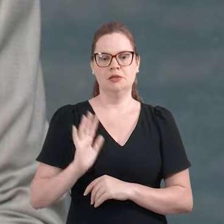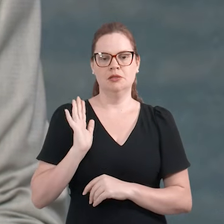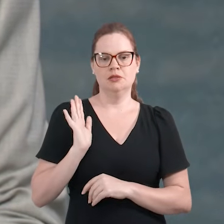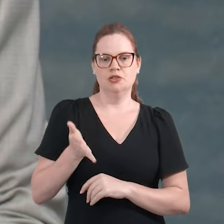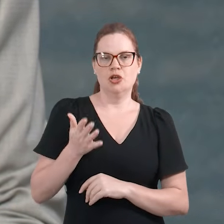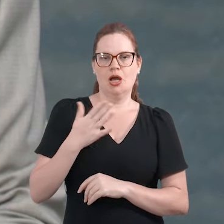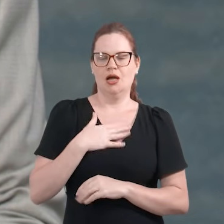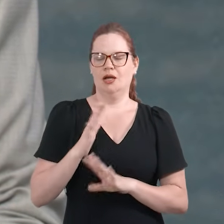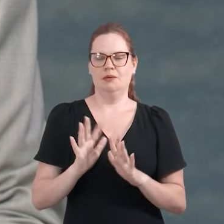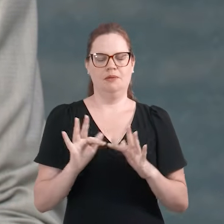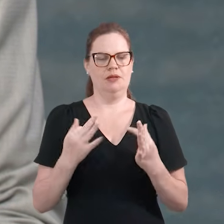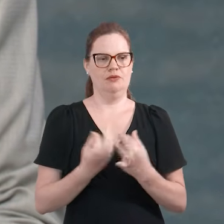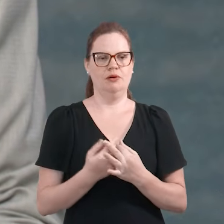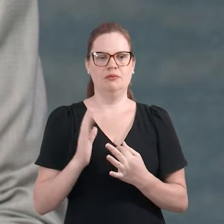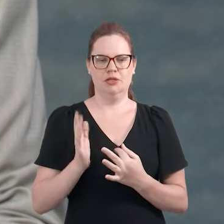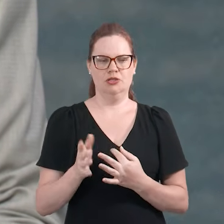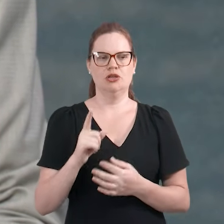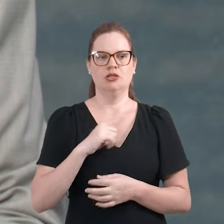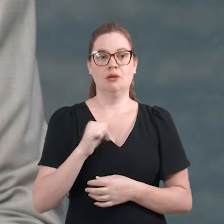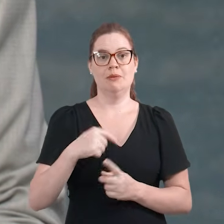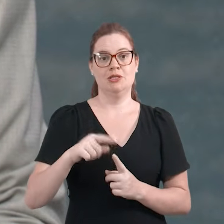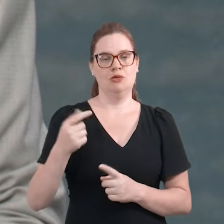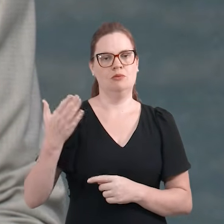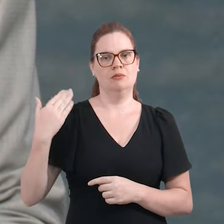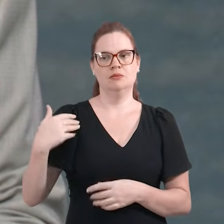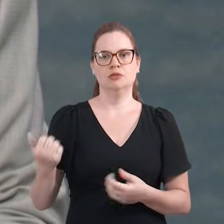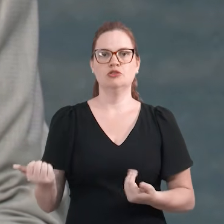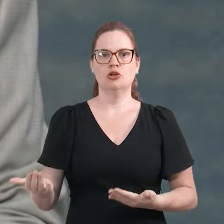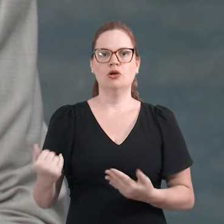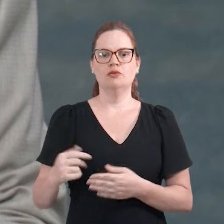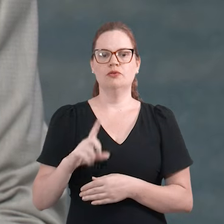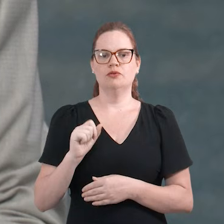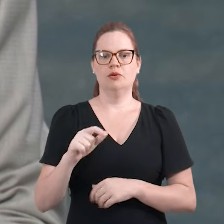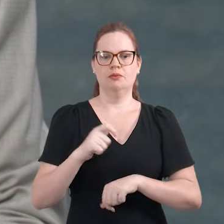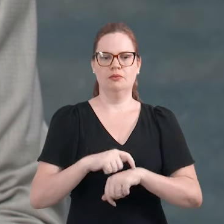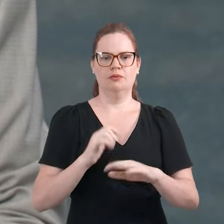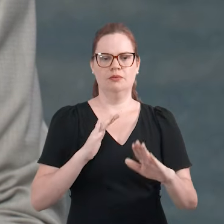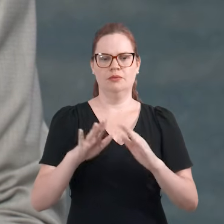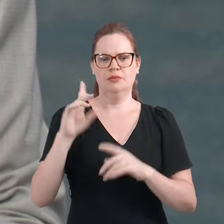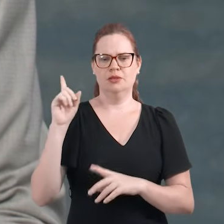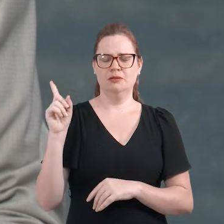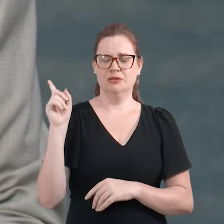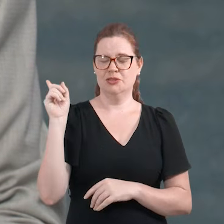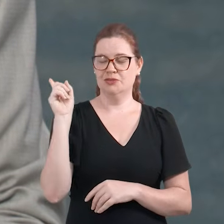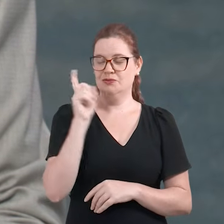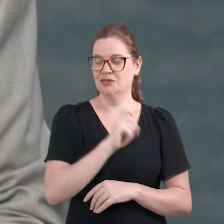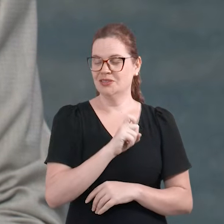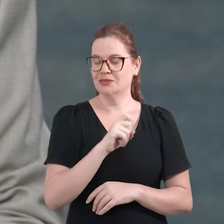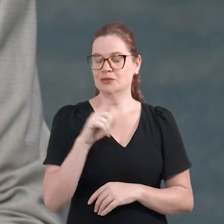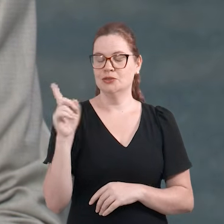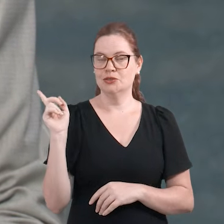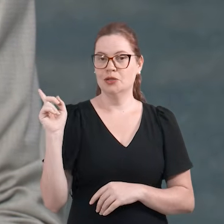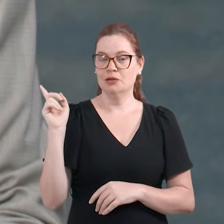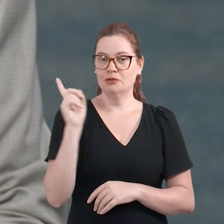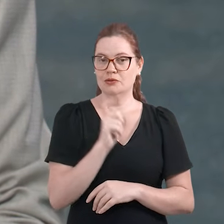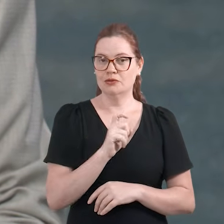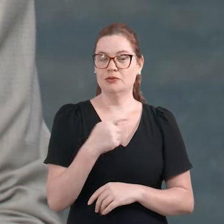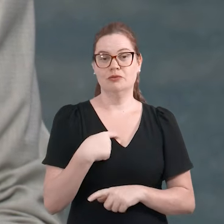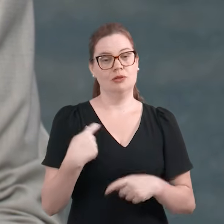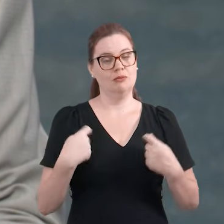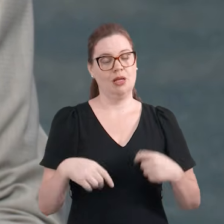Já tinha família constituída, mas eu era bem mais jovem. Foi um momento muito difícil, uma situação que eu tive